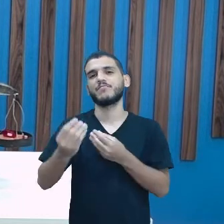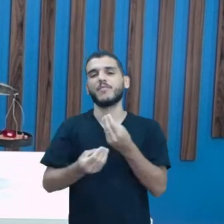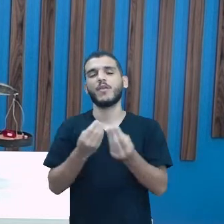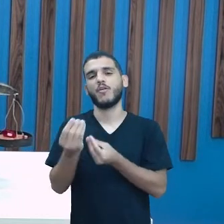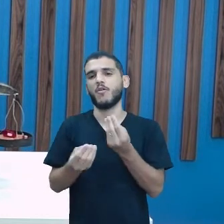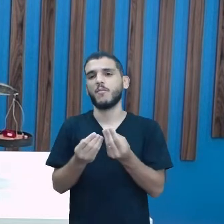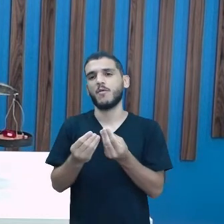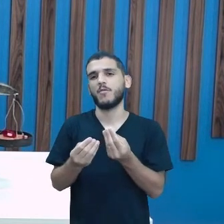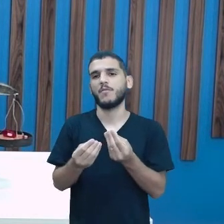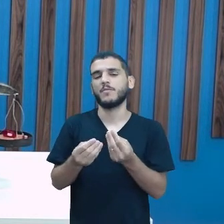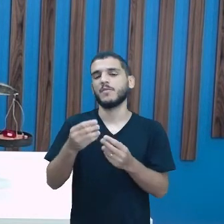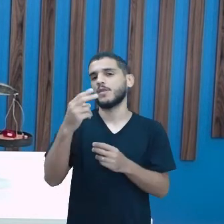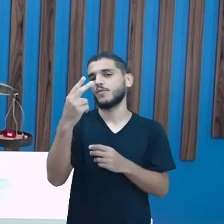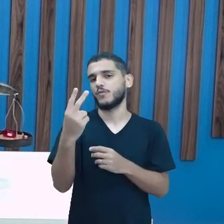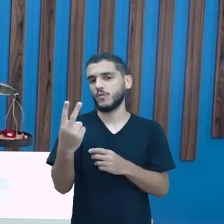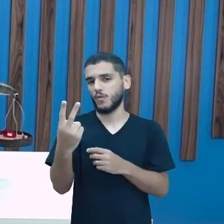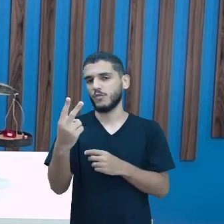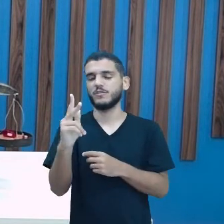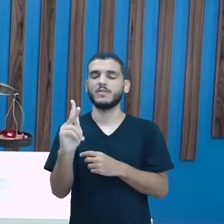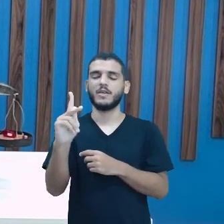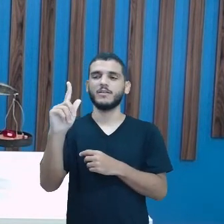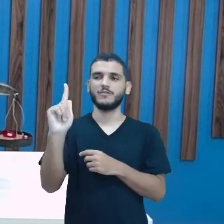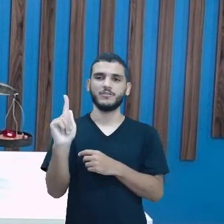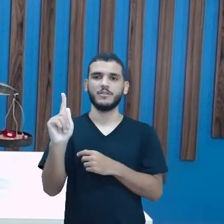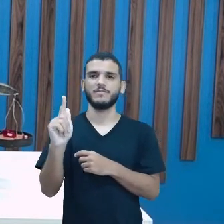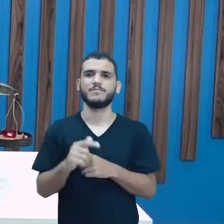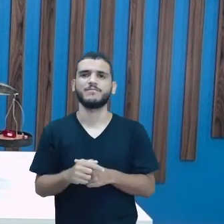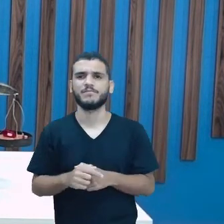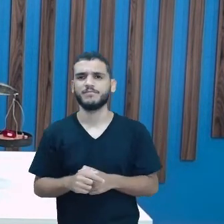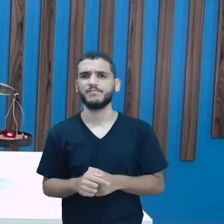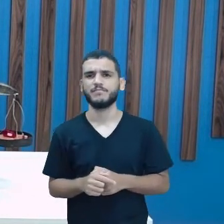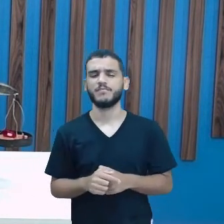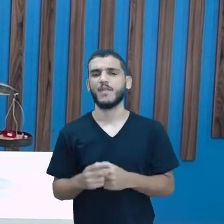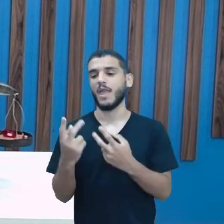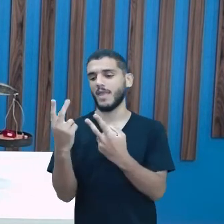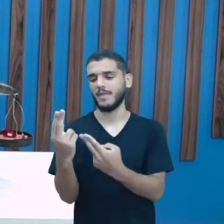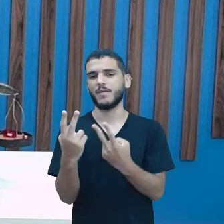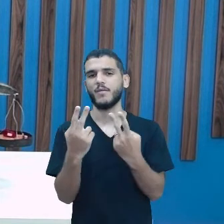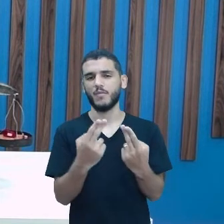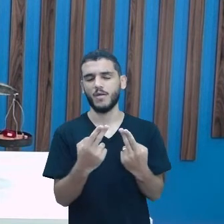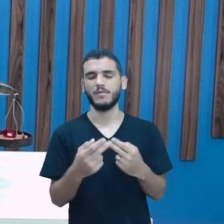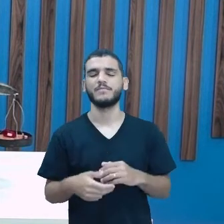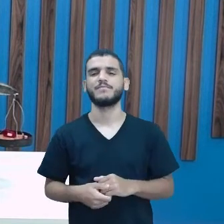A exatamente 2 quilogramas. Então, eu digo aqui, ó, olha o sinal de igual.